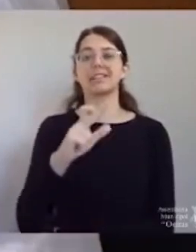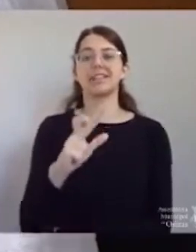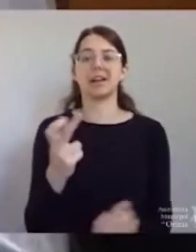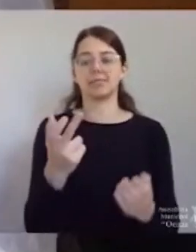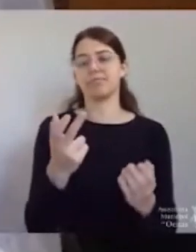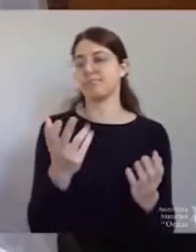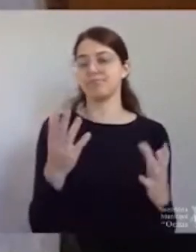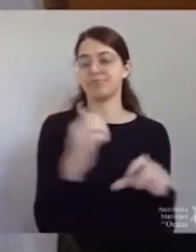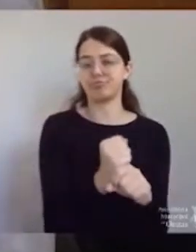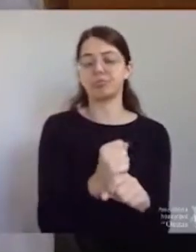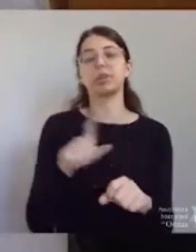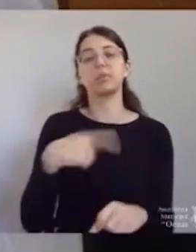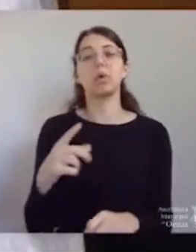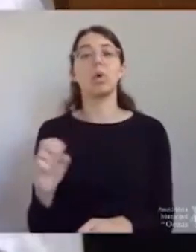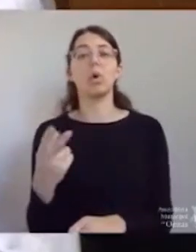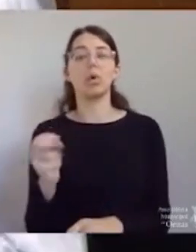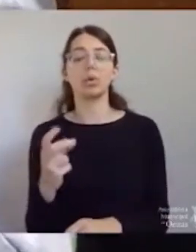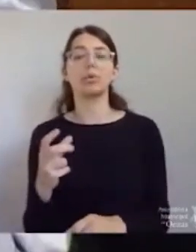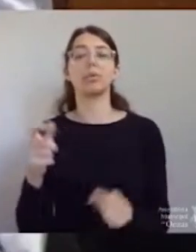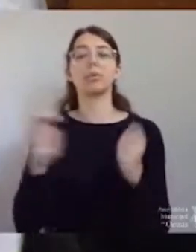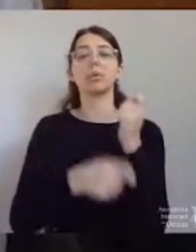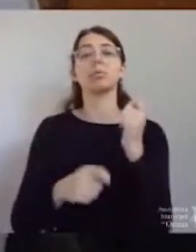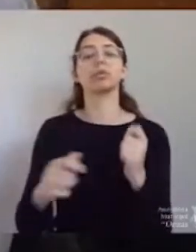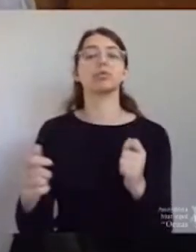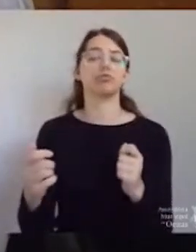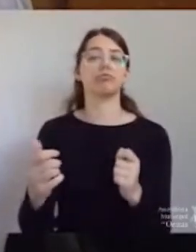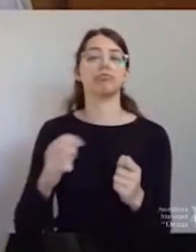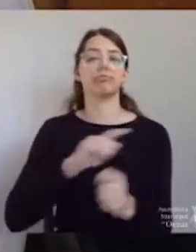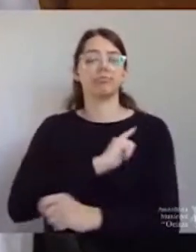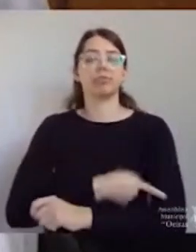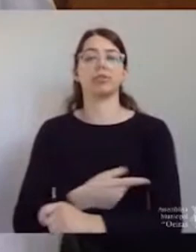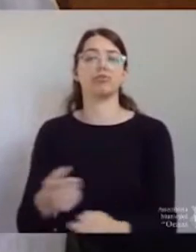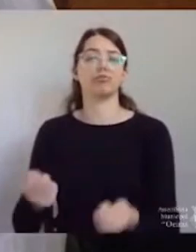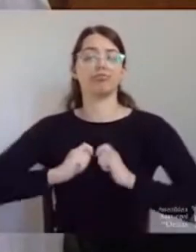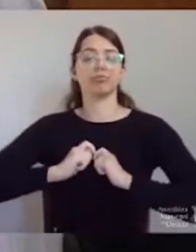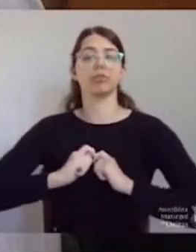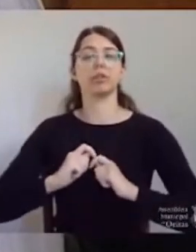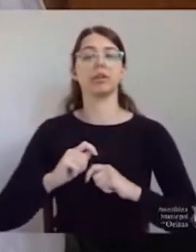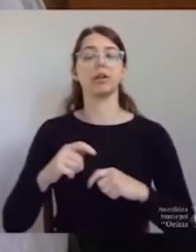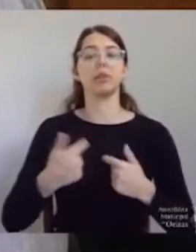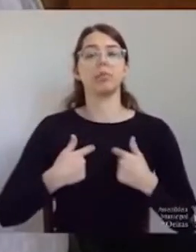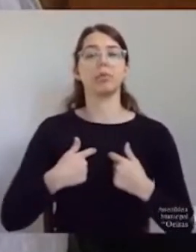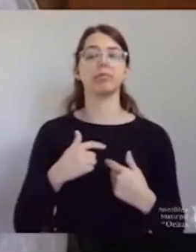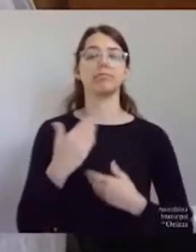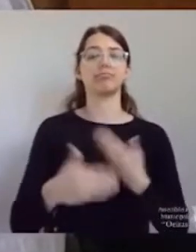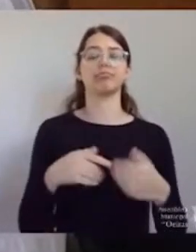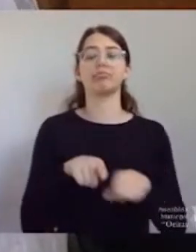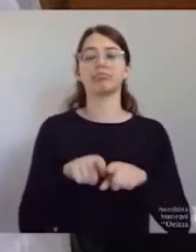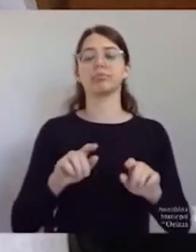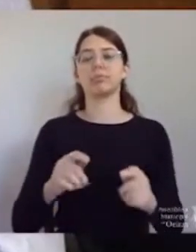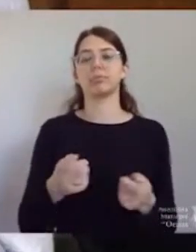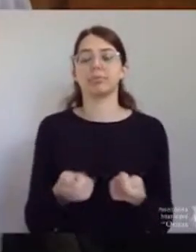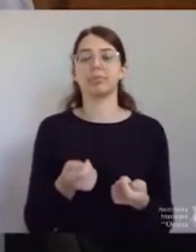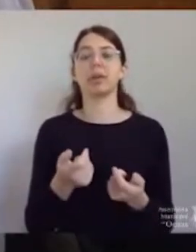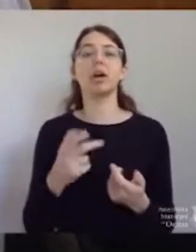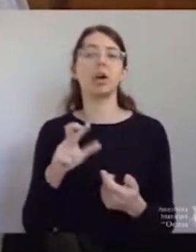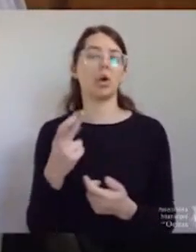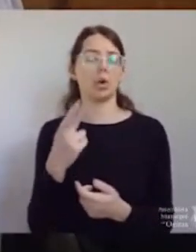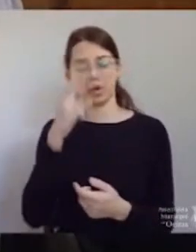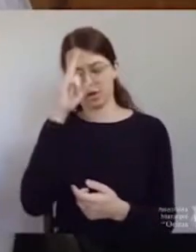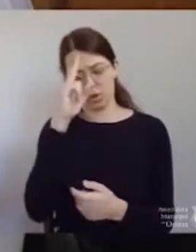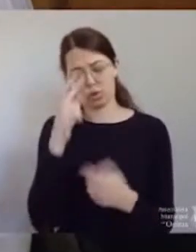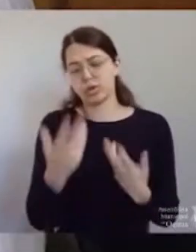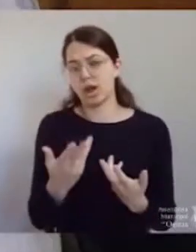a tomada do poder dos comunistas. Ou seja, eles próprios fechavam o processo político. Isso já não existe agora na atual Rússia. Portanto,